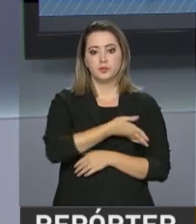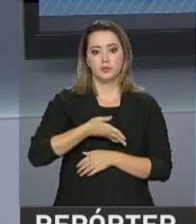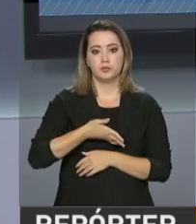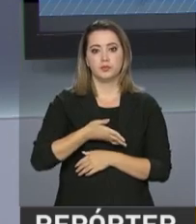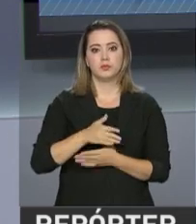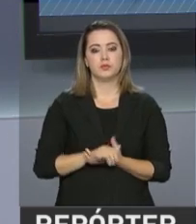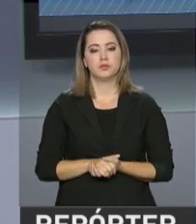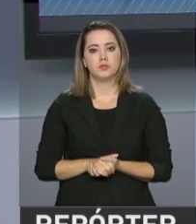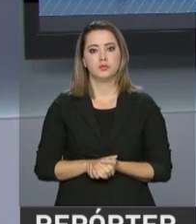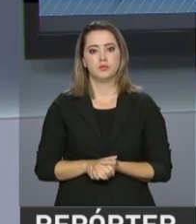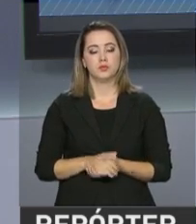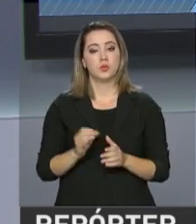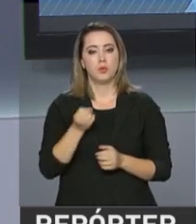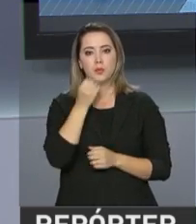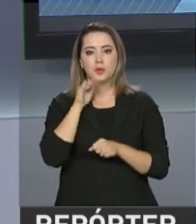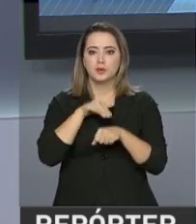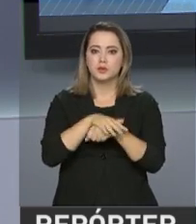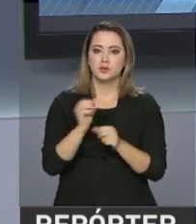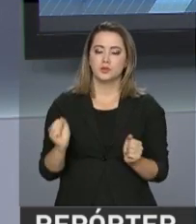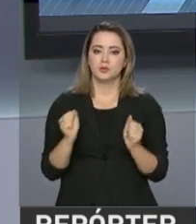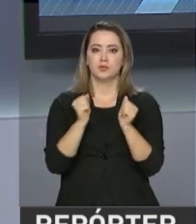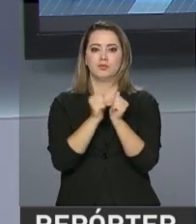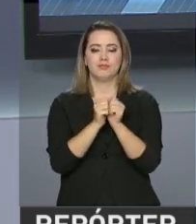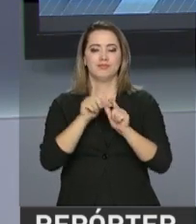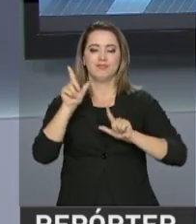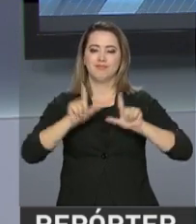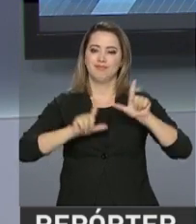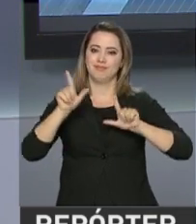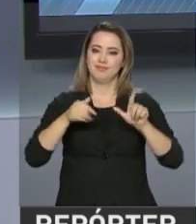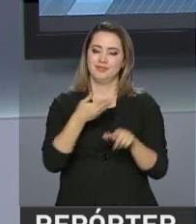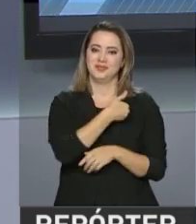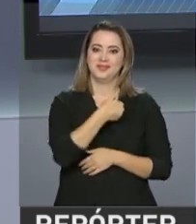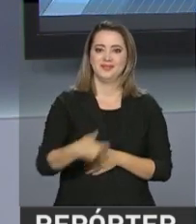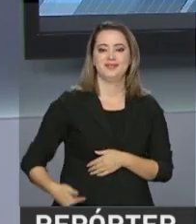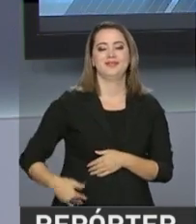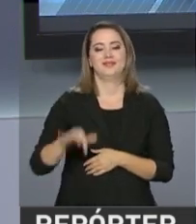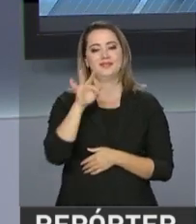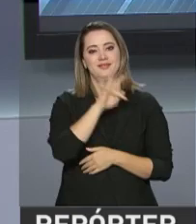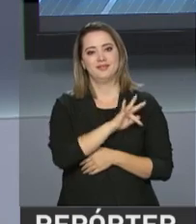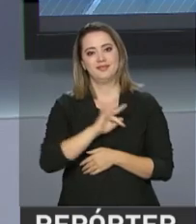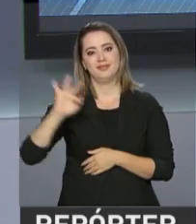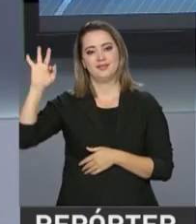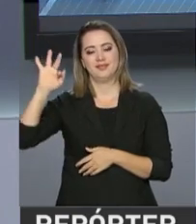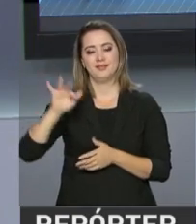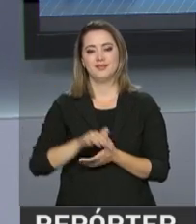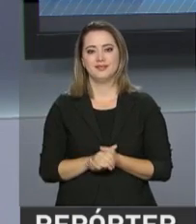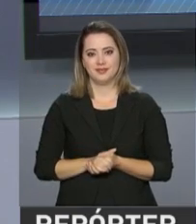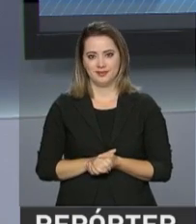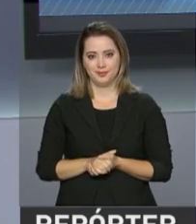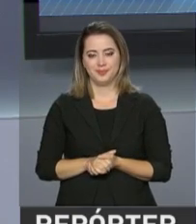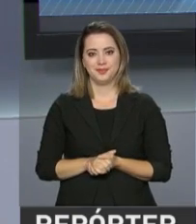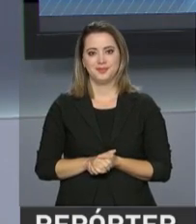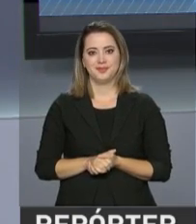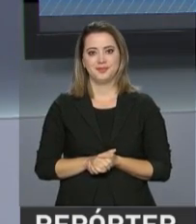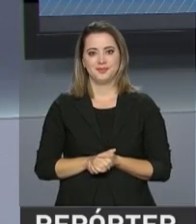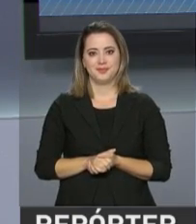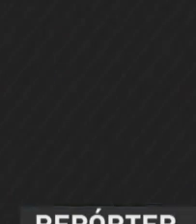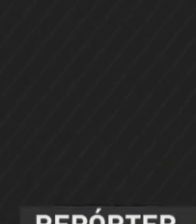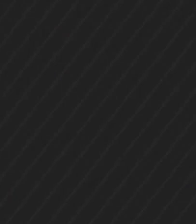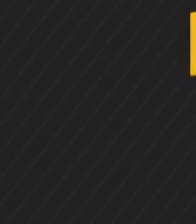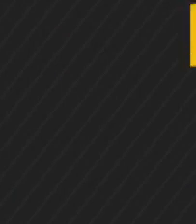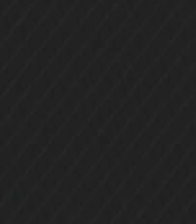na internet. Uma ótima noite para você, um bom fim de semana e continue com a gente aqui na NBR, a TV do Governo Federal.